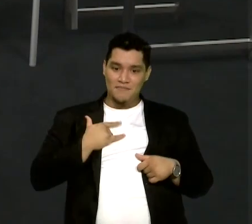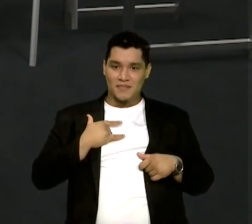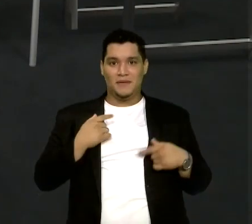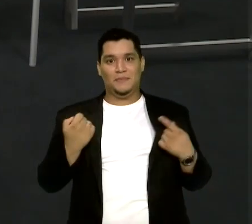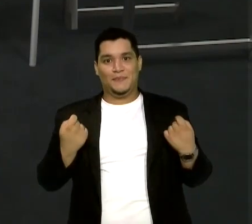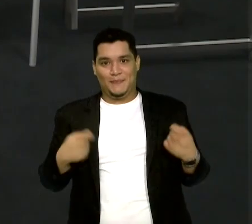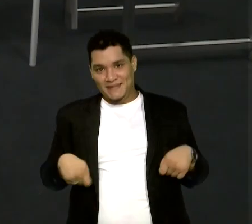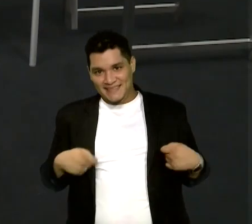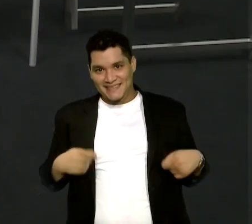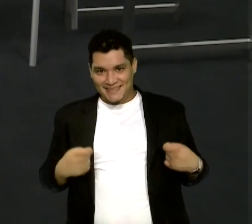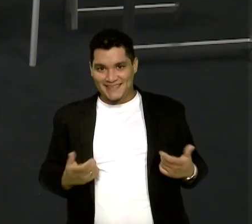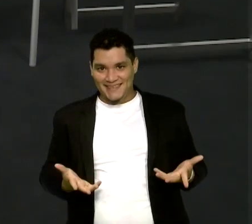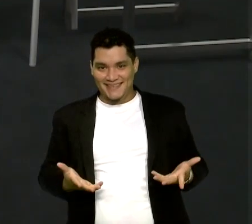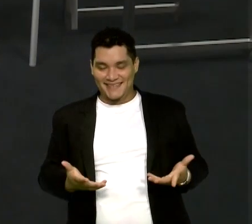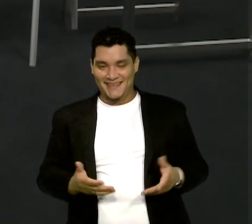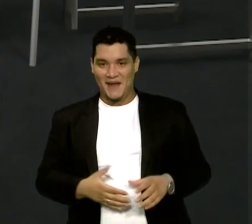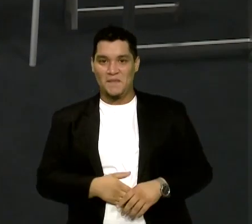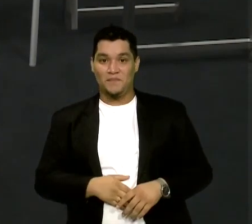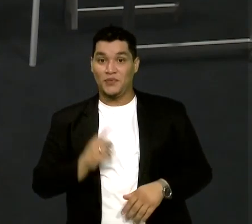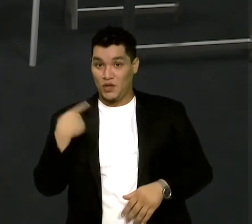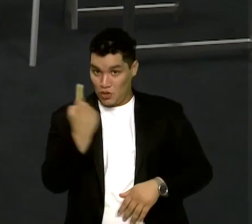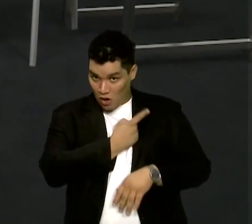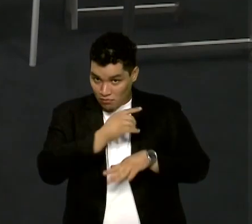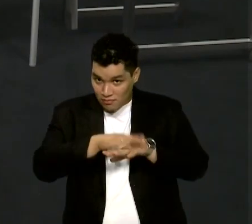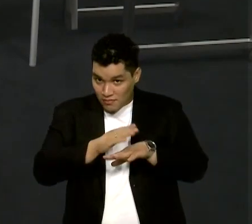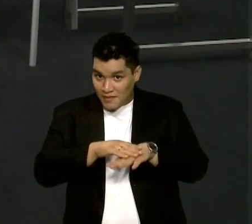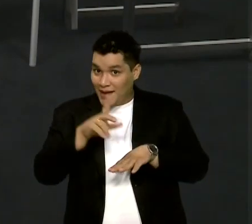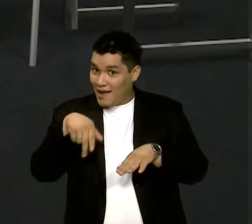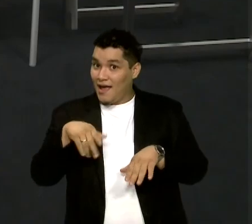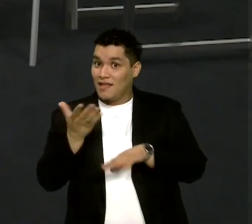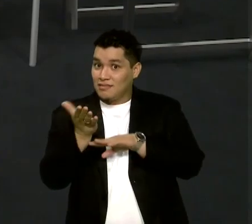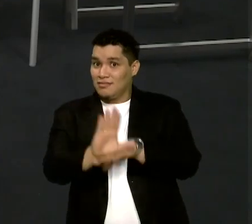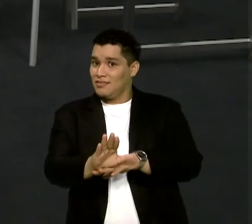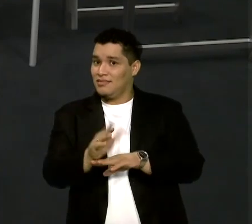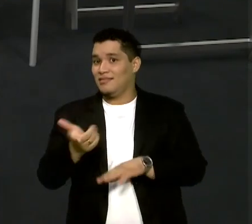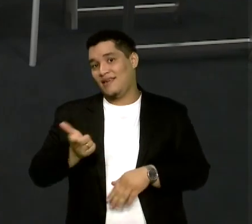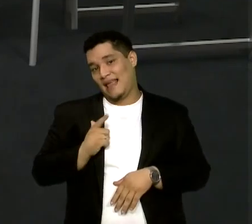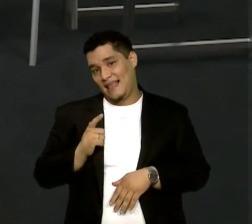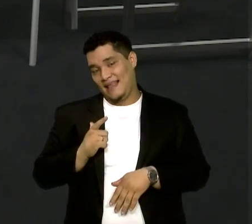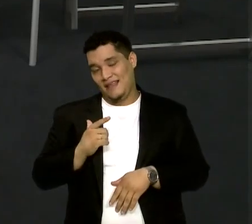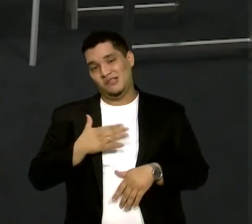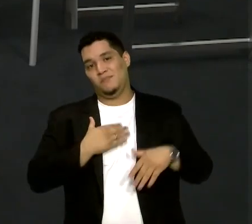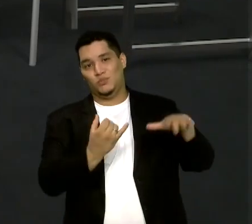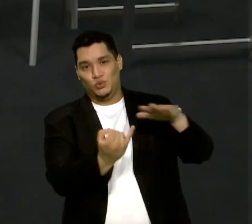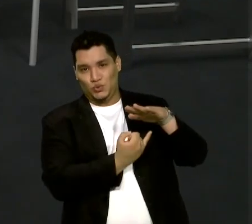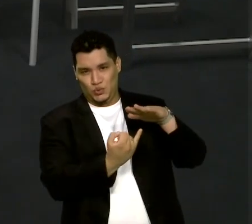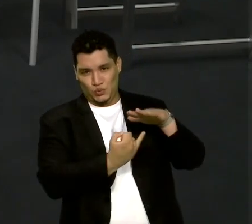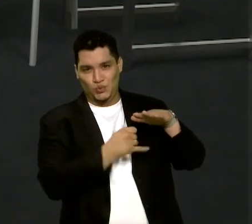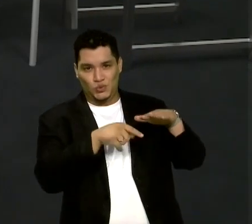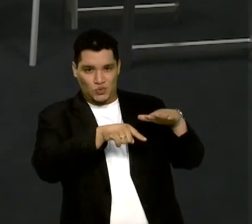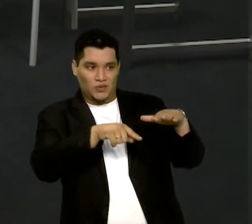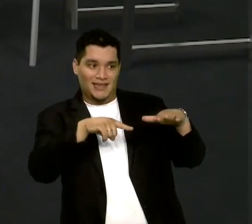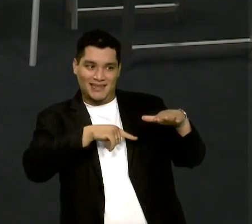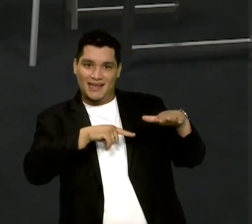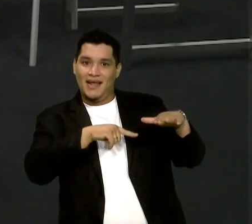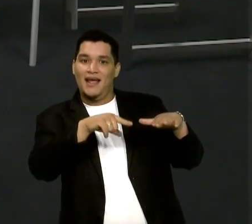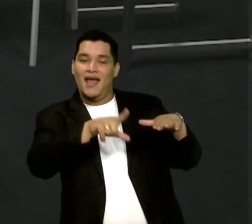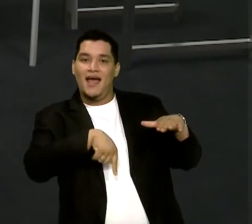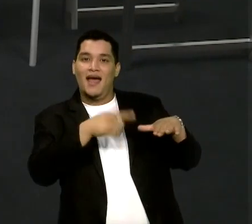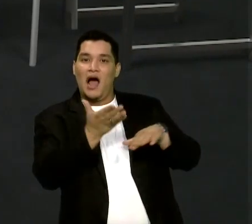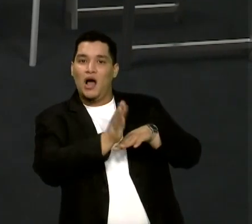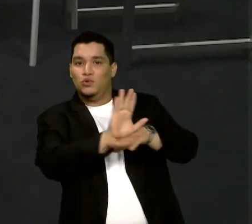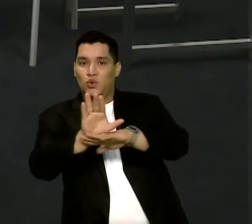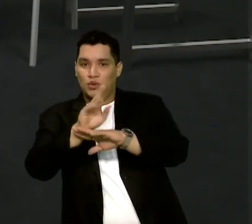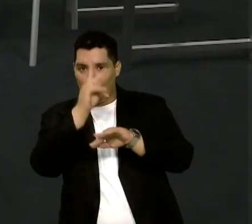né? Porque a gente faz esse trabalho. Hoje eu desenvolvo um trabalho do qual eu